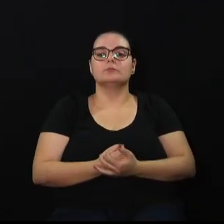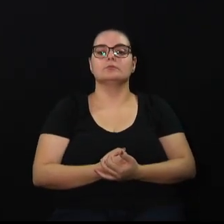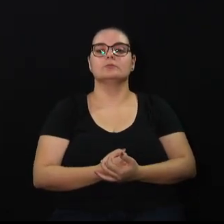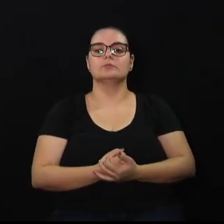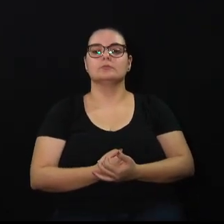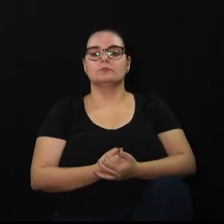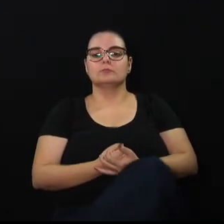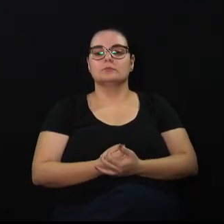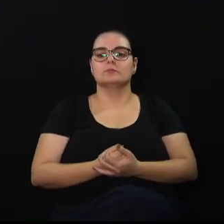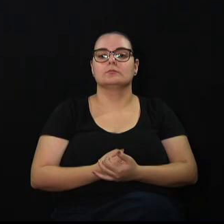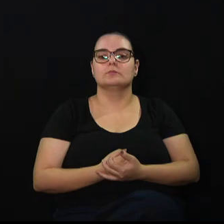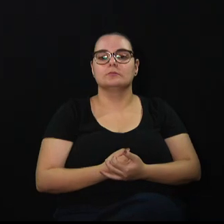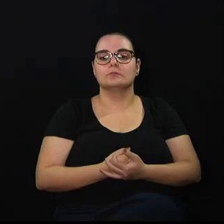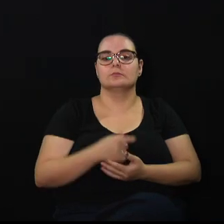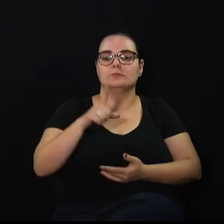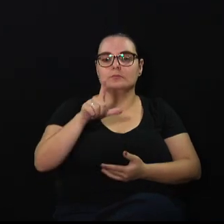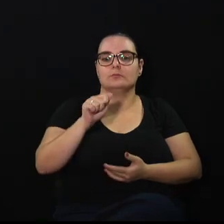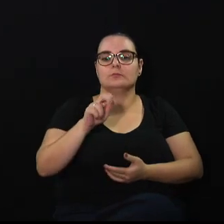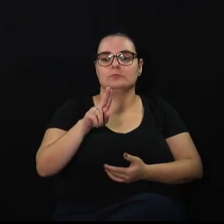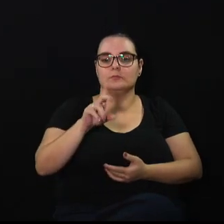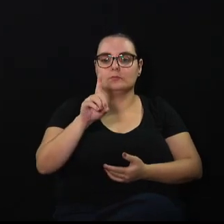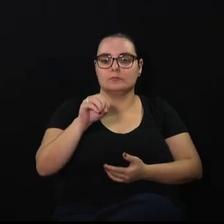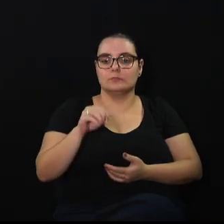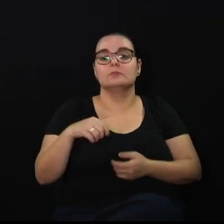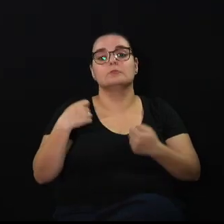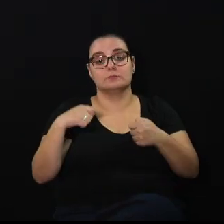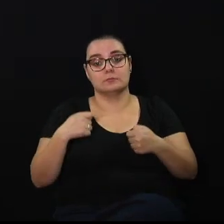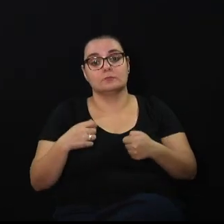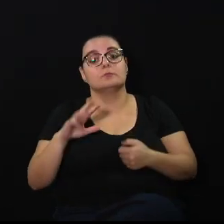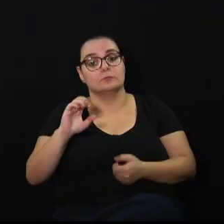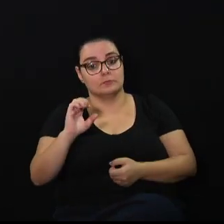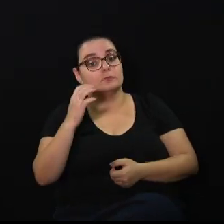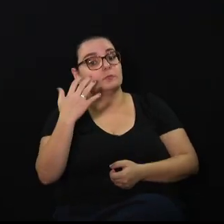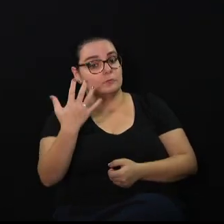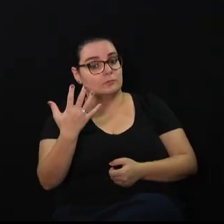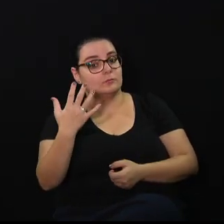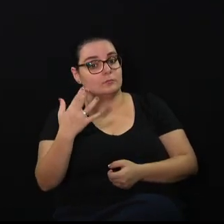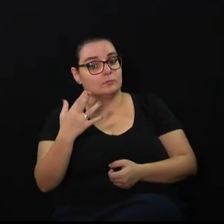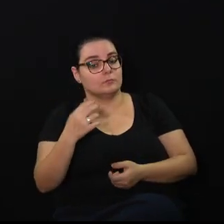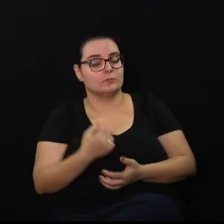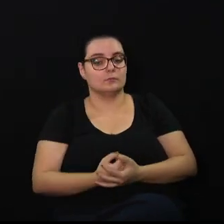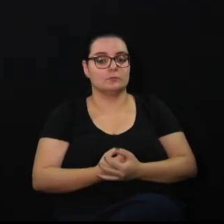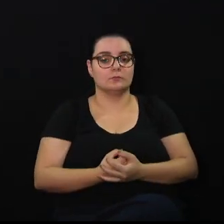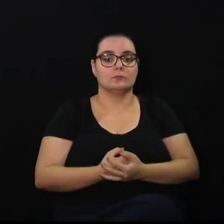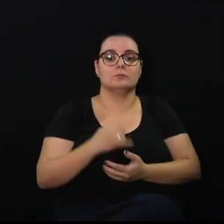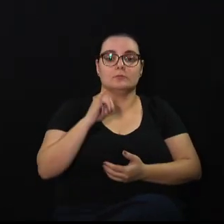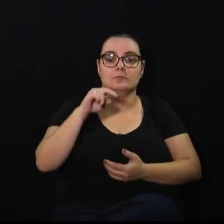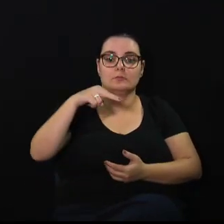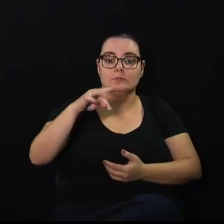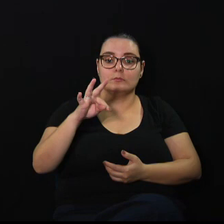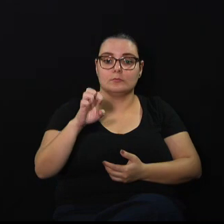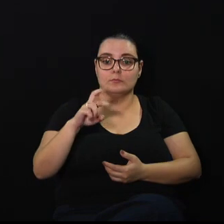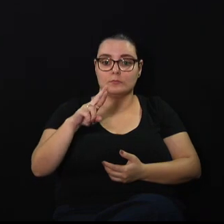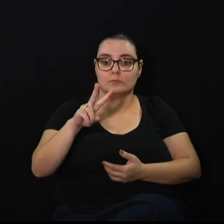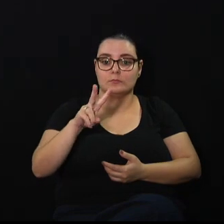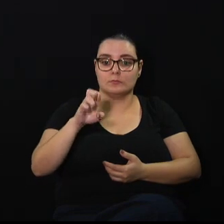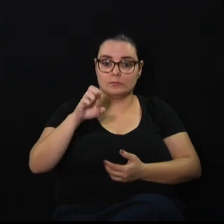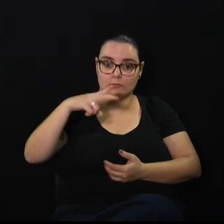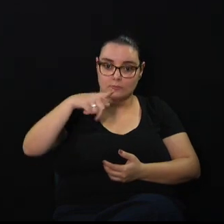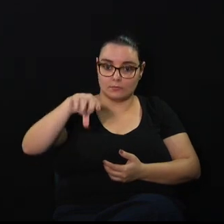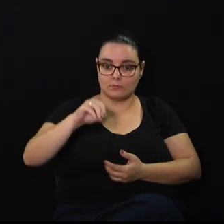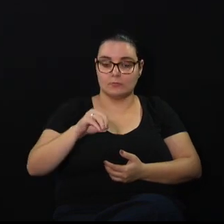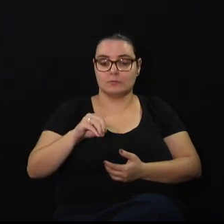o laudo médico deve prevalecer que a necessidade de aquelas intervenções deve prevalecer